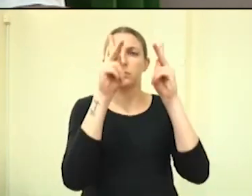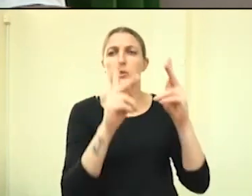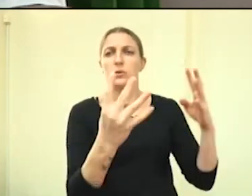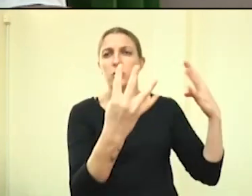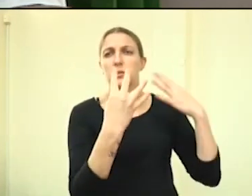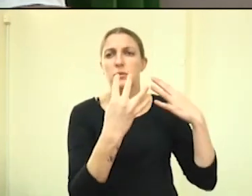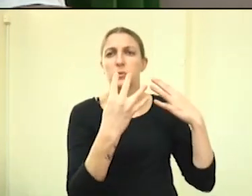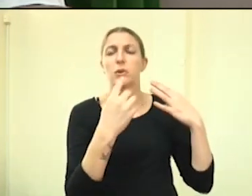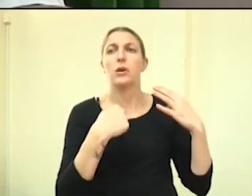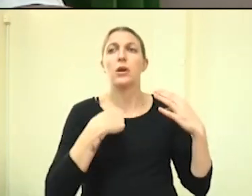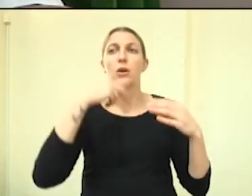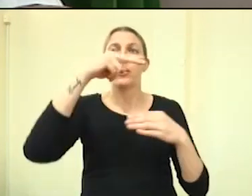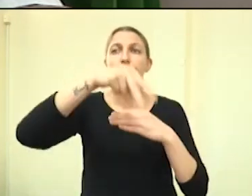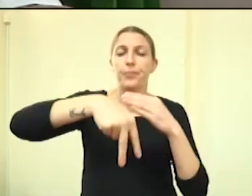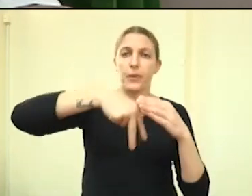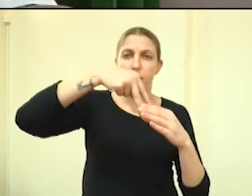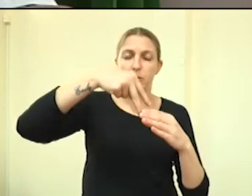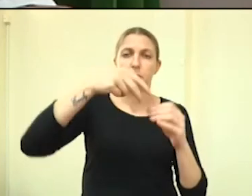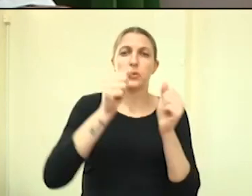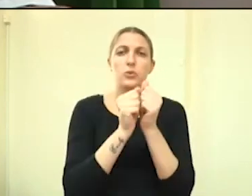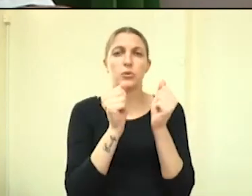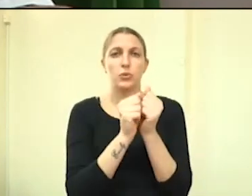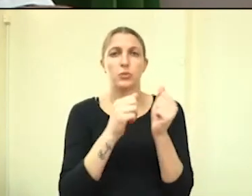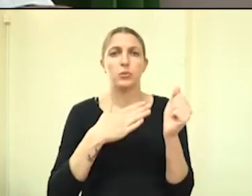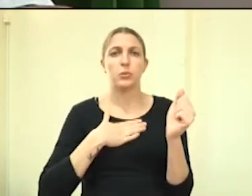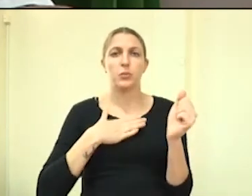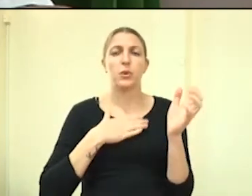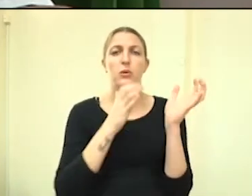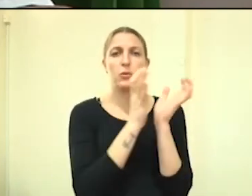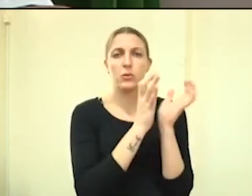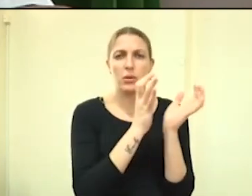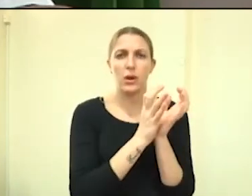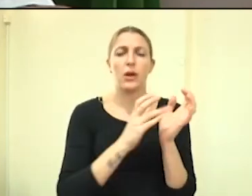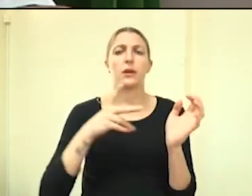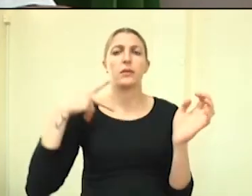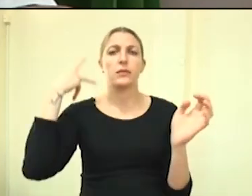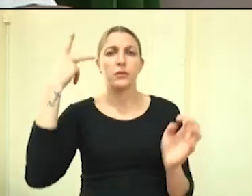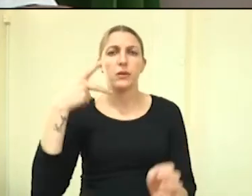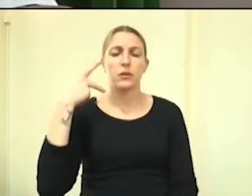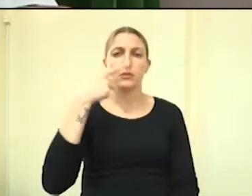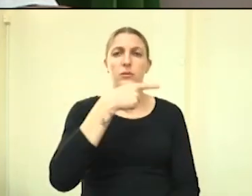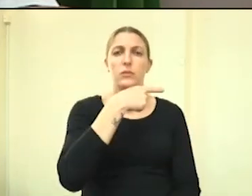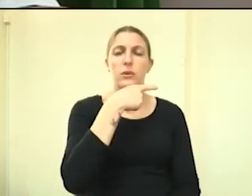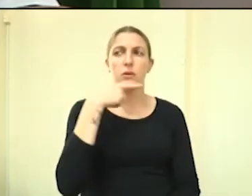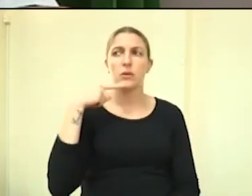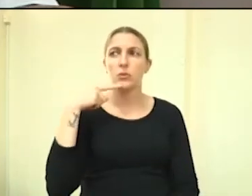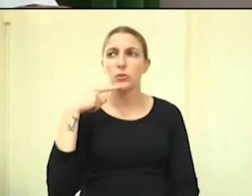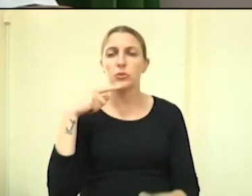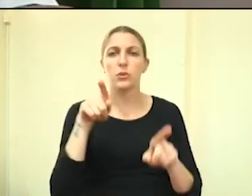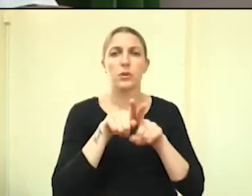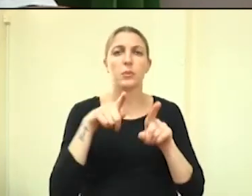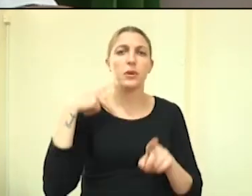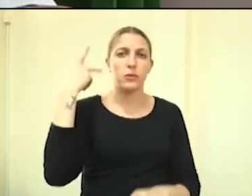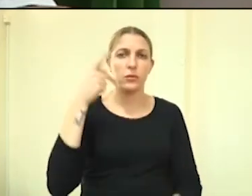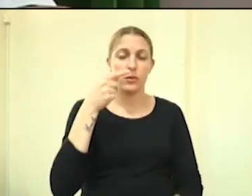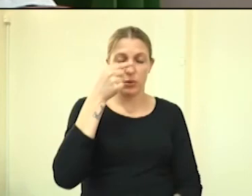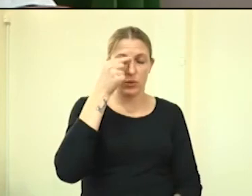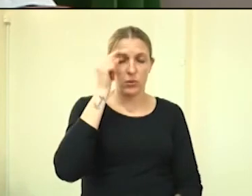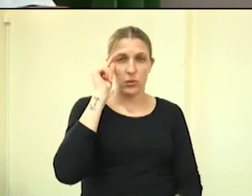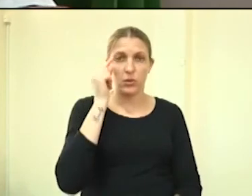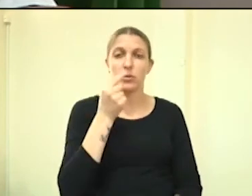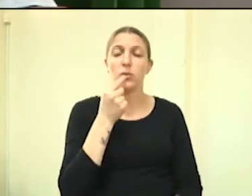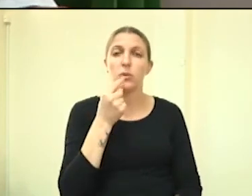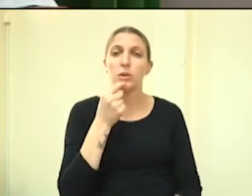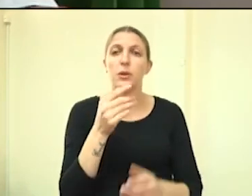Eu venho nesta tribuna, senhor presidente, junto com meus colegas, o vereador Claudemir Araújo e o vereador Olda, solicitar um pedido